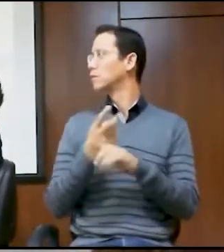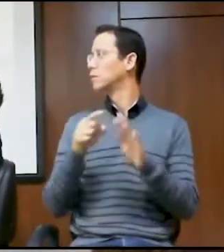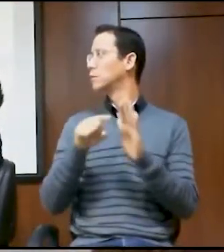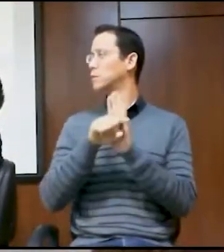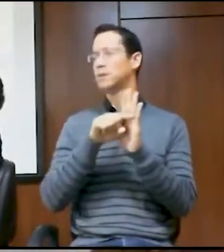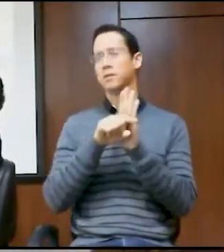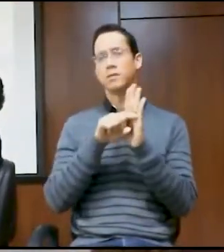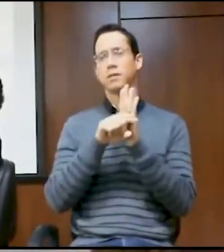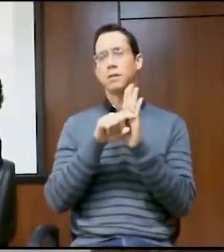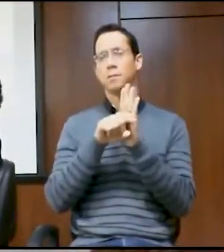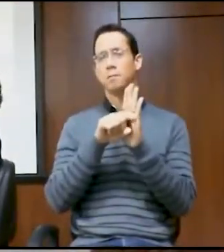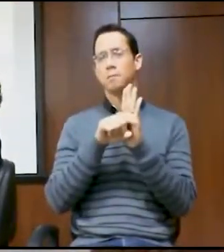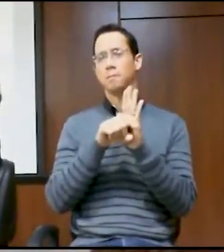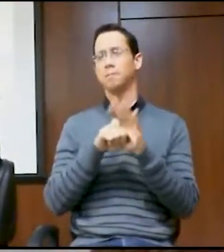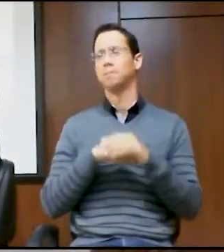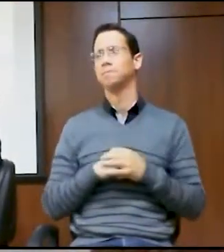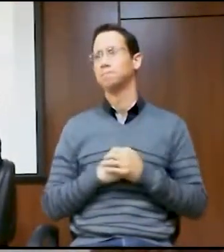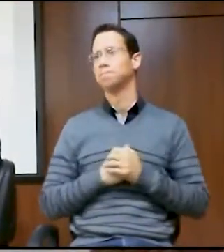pouquinho, né?